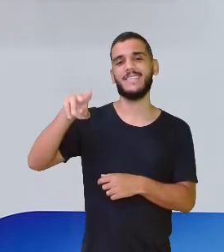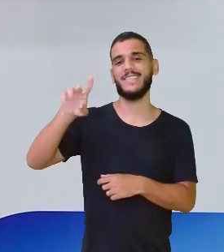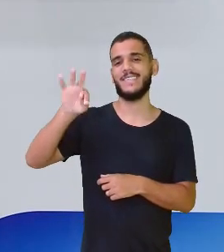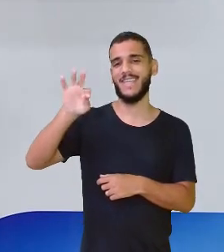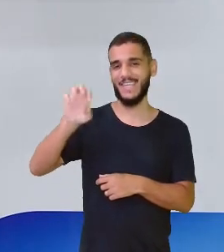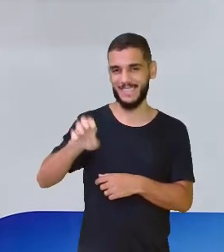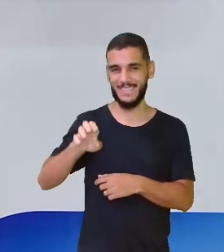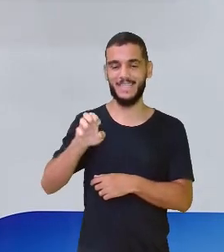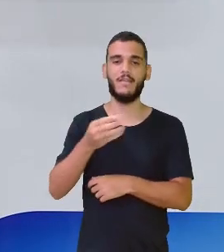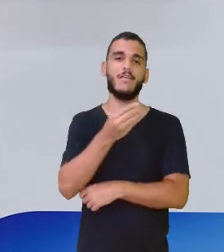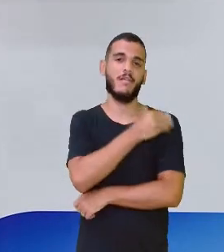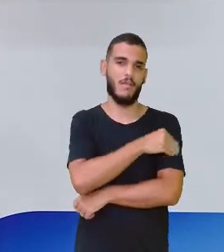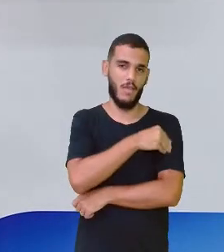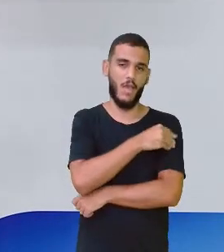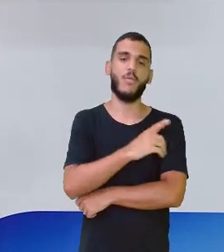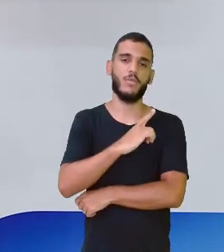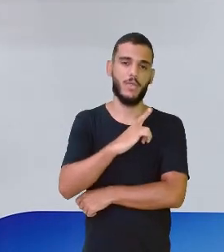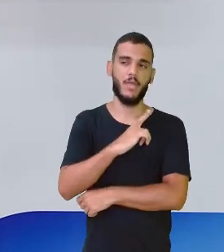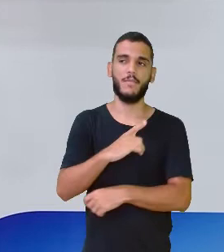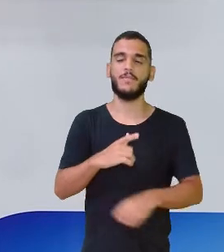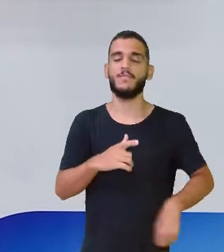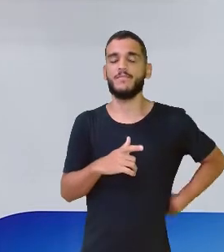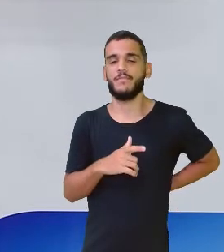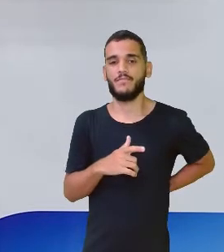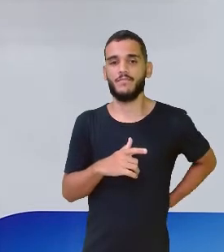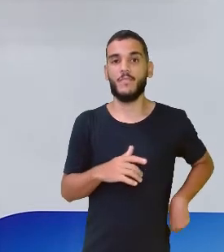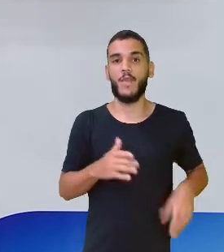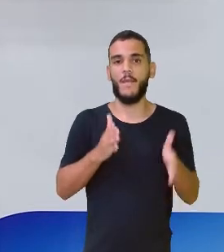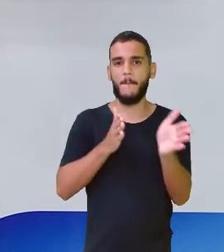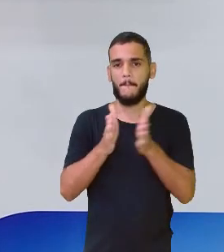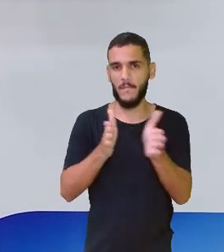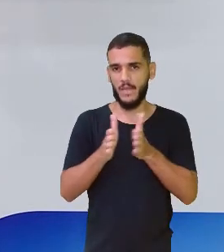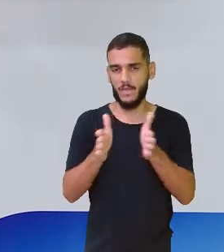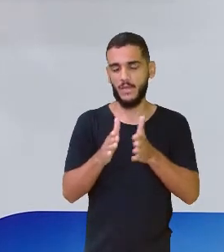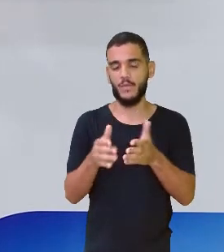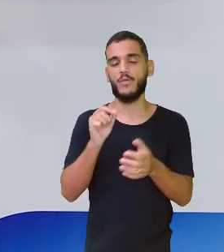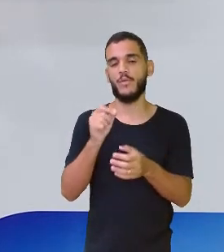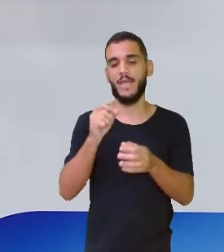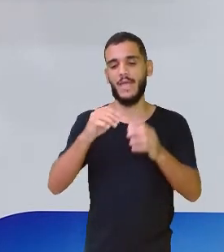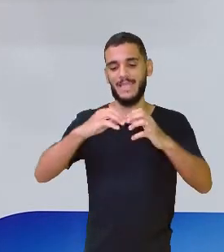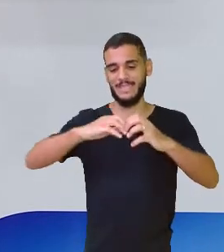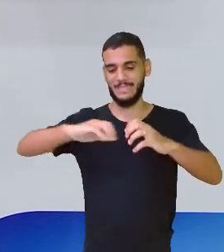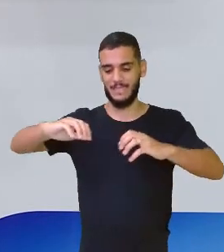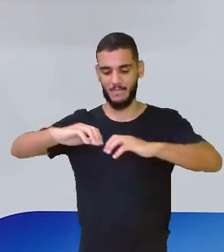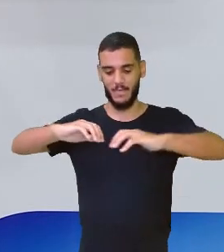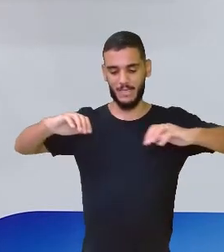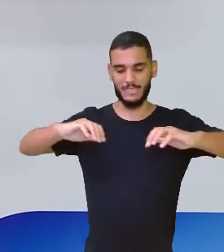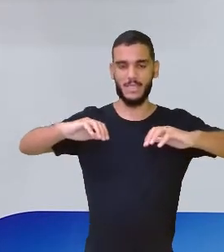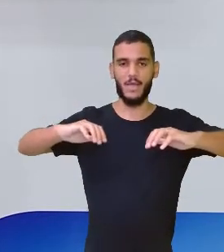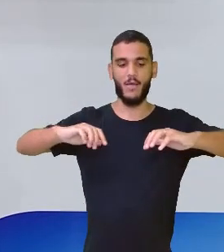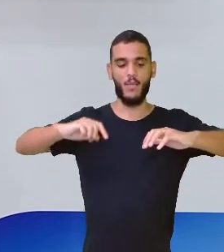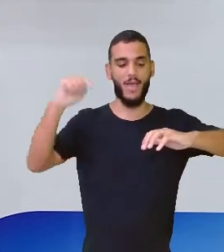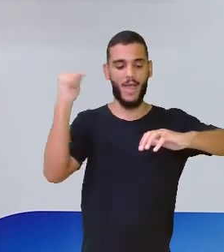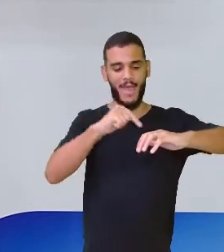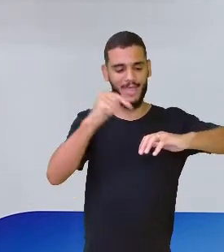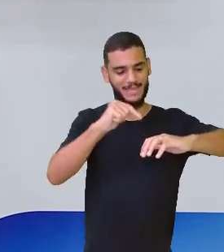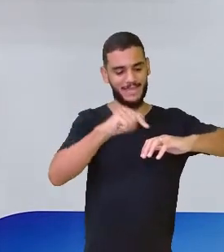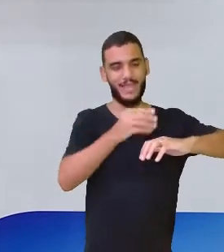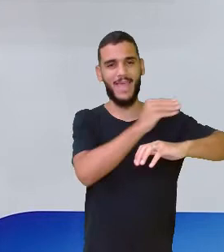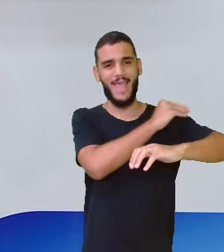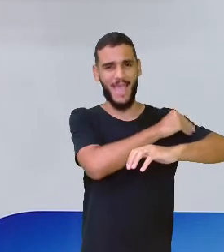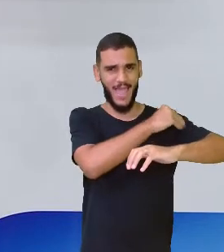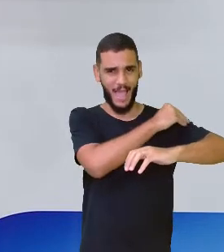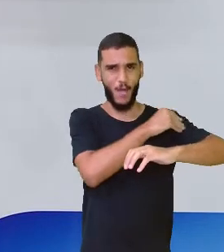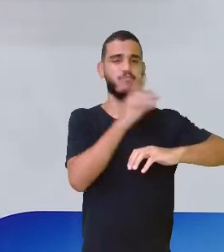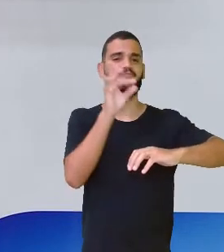quê? Porque no momento da destilação, né, acontecia às vezes, né, como tem um teor de álcool muito forte, né, às